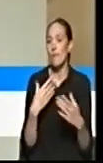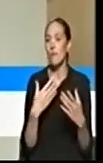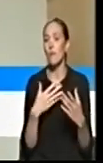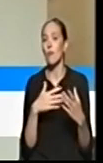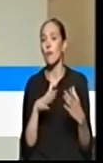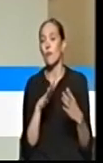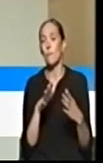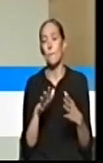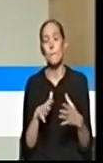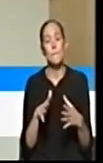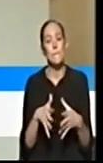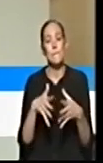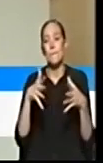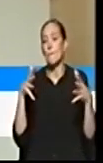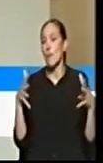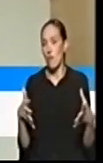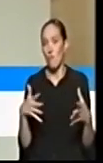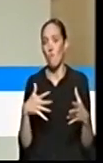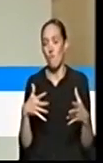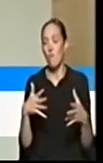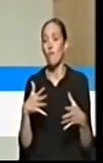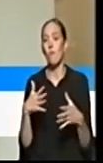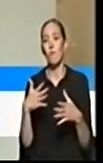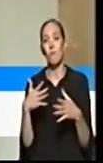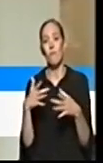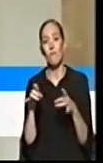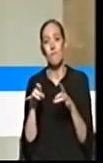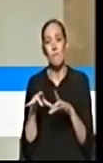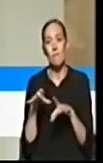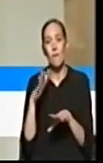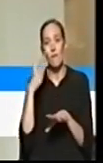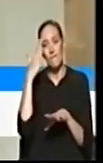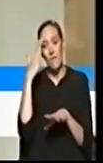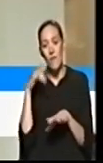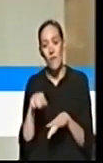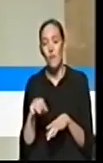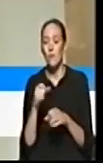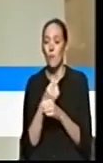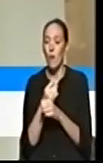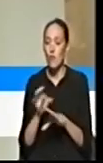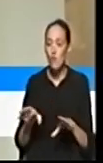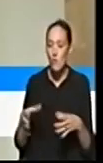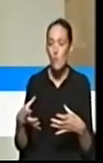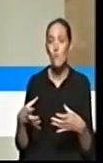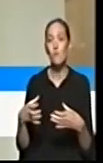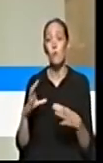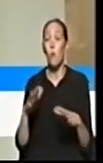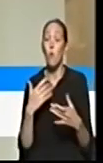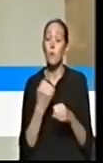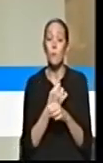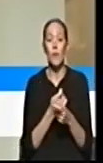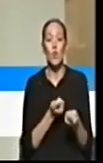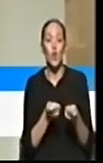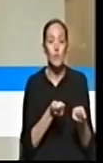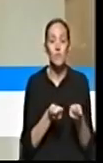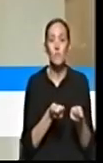muito mais ampla do que isso, mais preventiva, mais de trabalho com grupos ou de trabalho mais